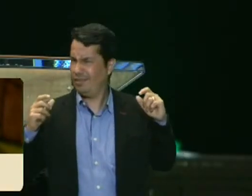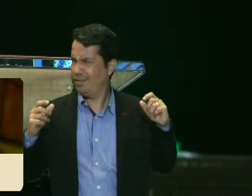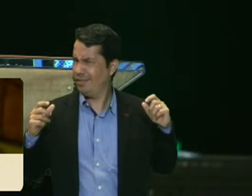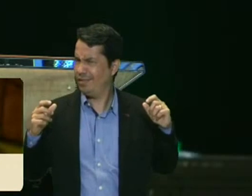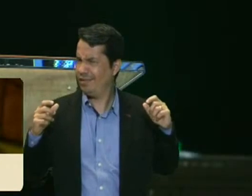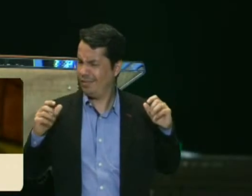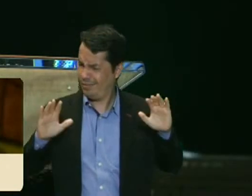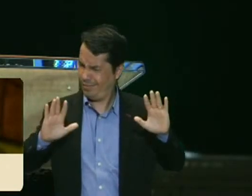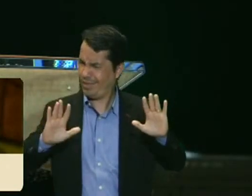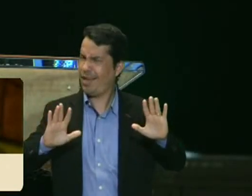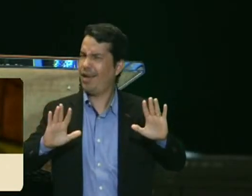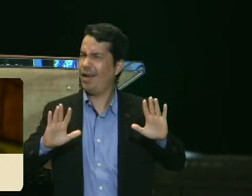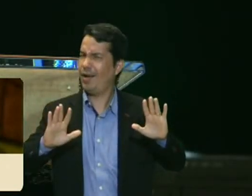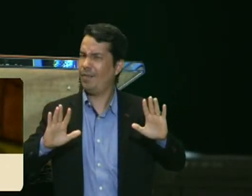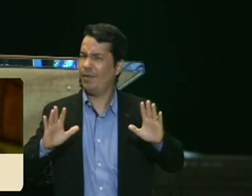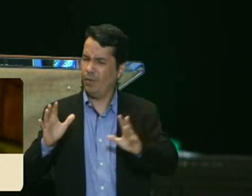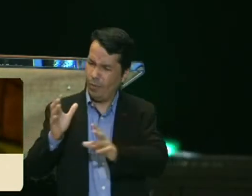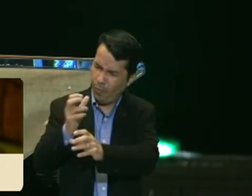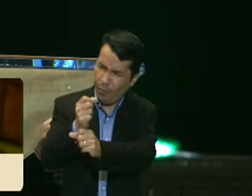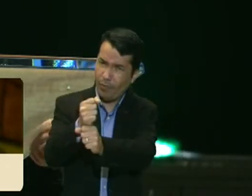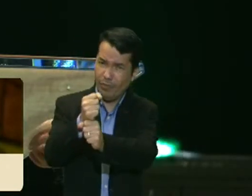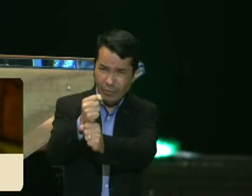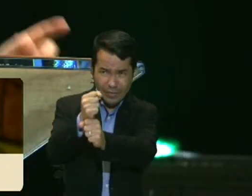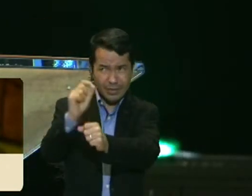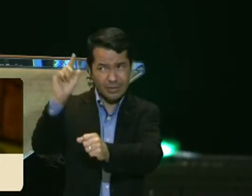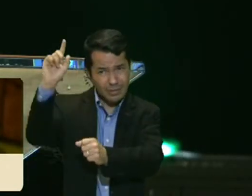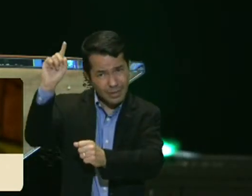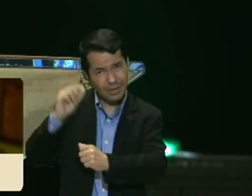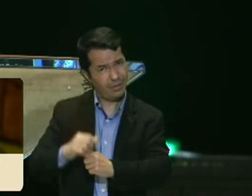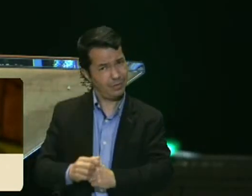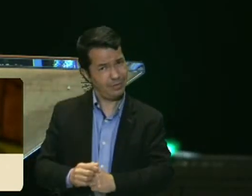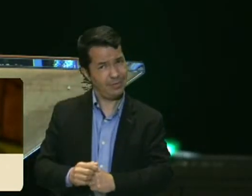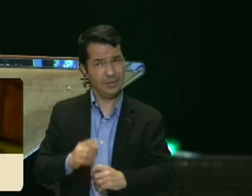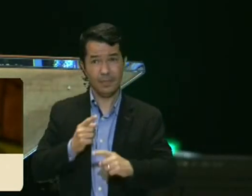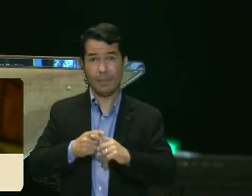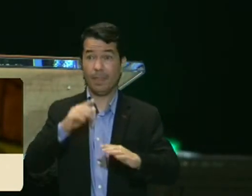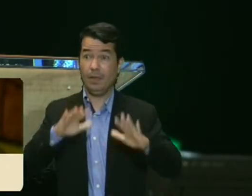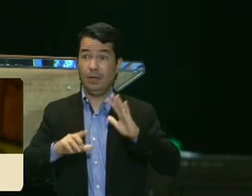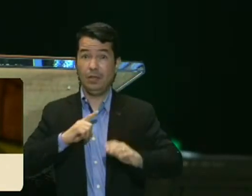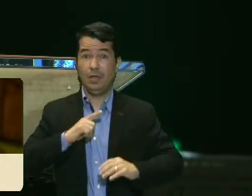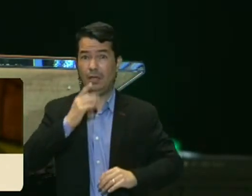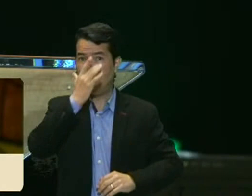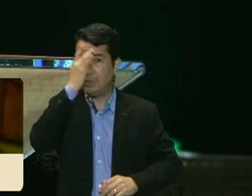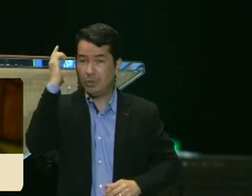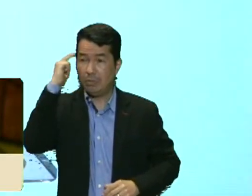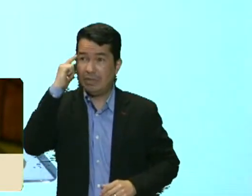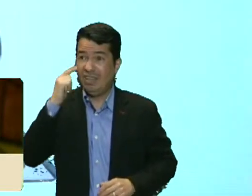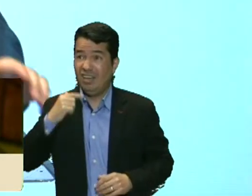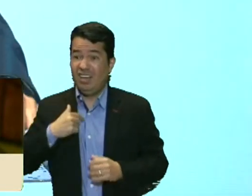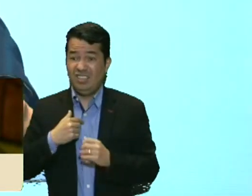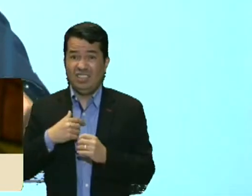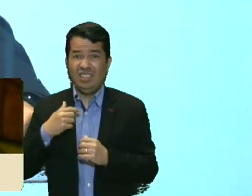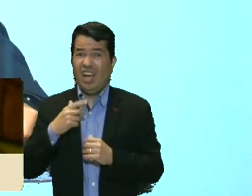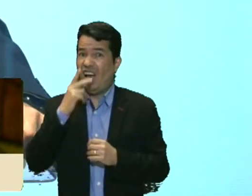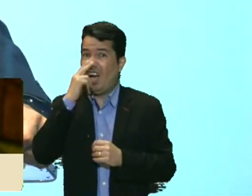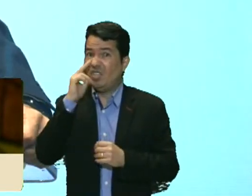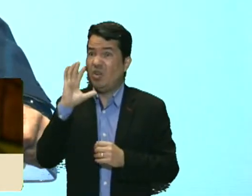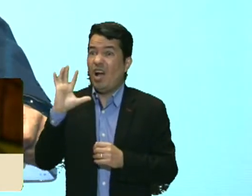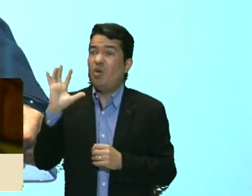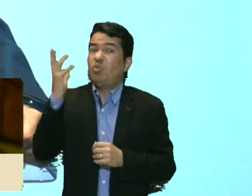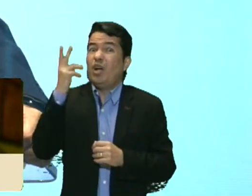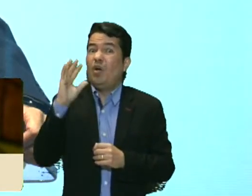de pensar na possibilidade de que em algum momento, em algum dia, algo possa